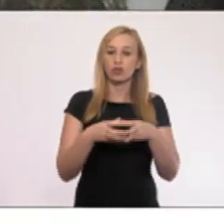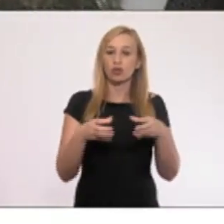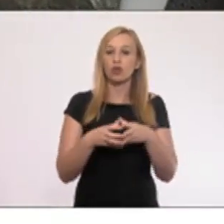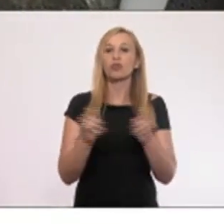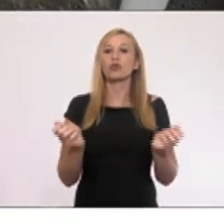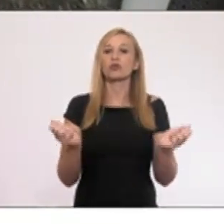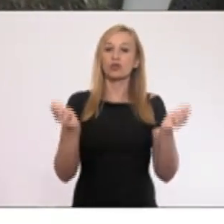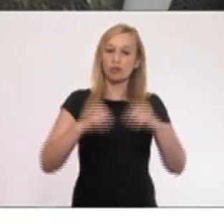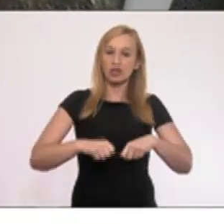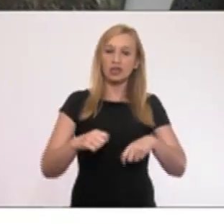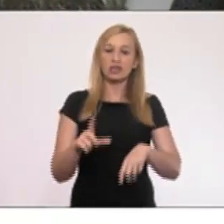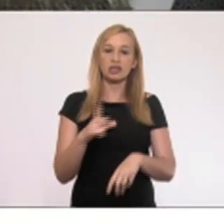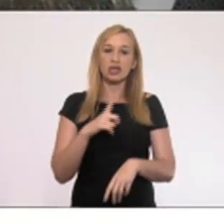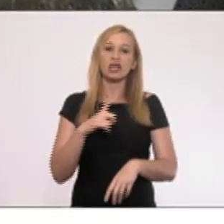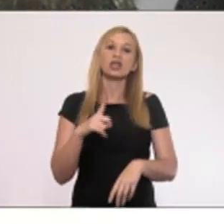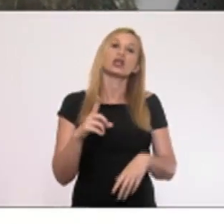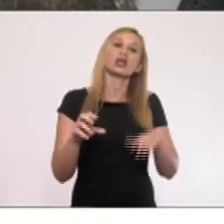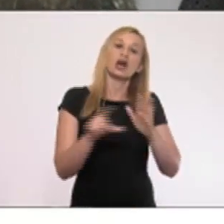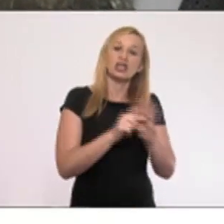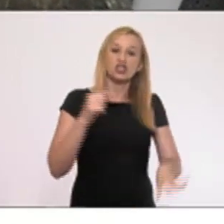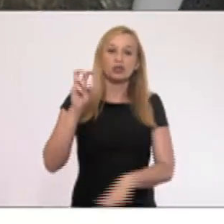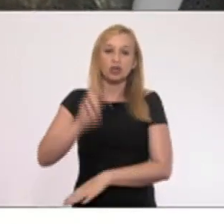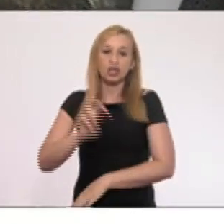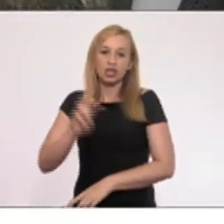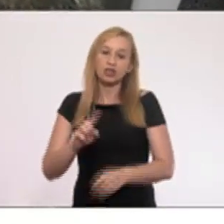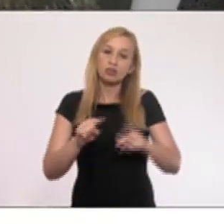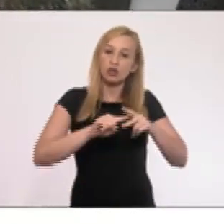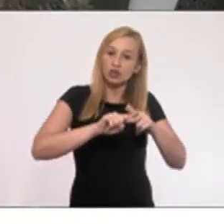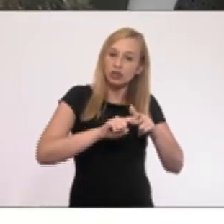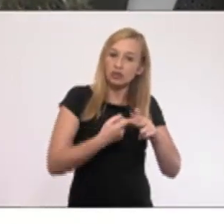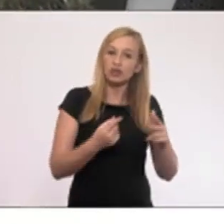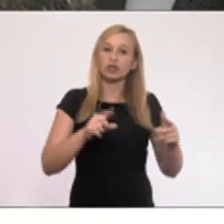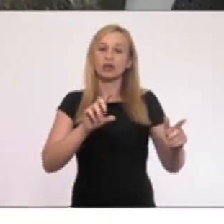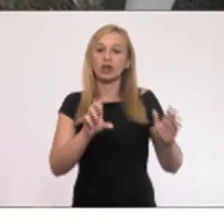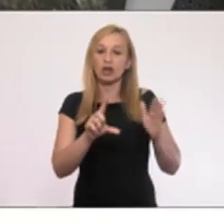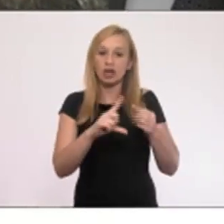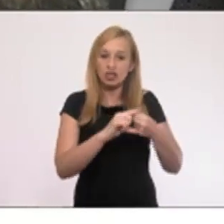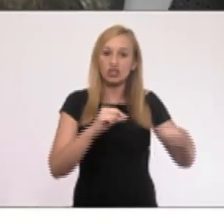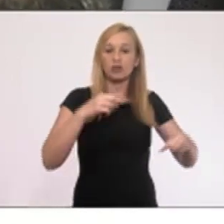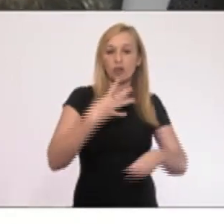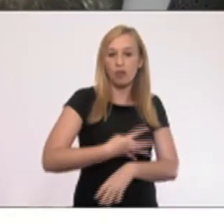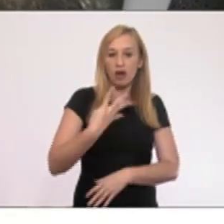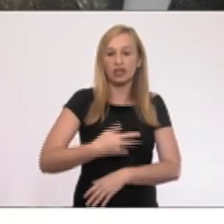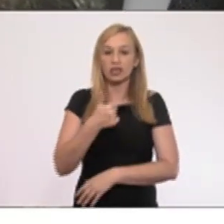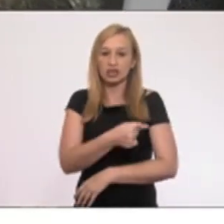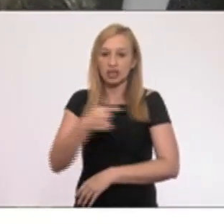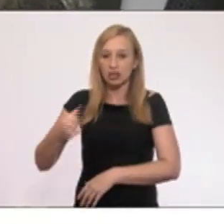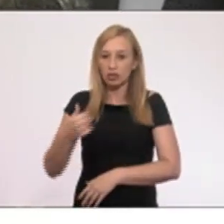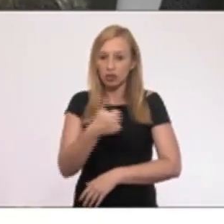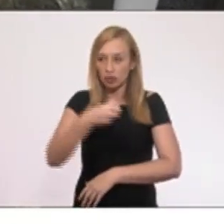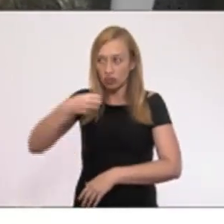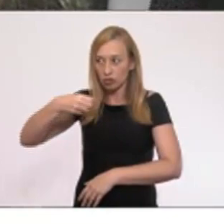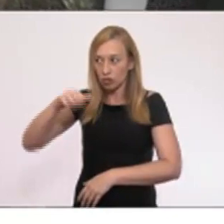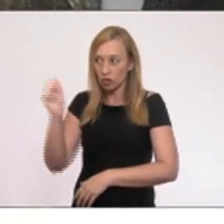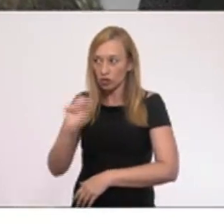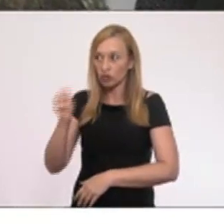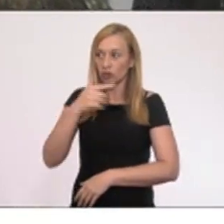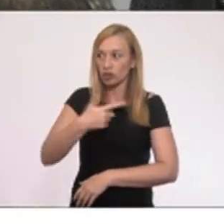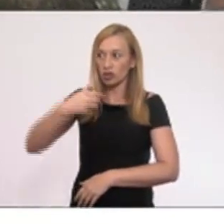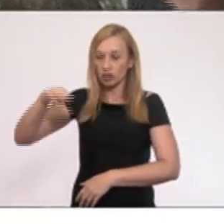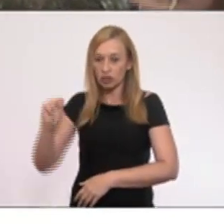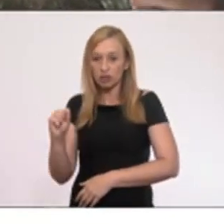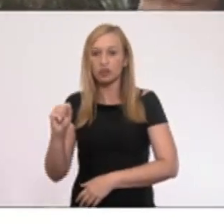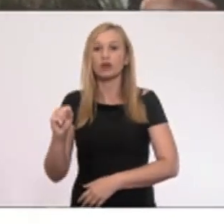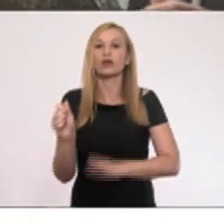Artigo 5º. Modifica-se o artigo 4º da Lei 8070, de 17 de agosto de 2018, que passa a vigorar